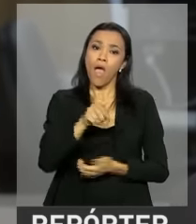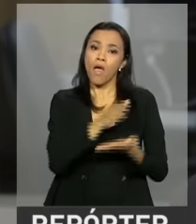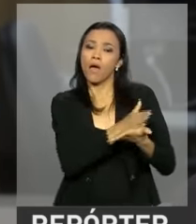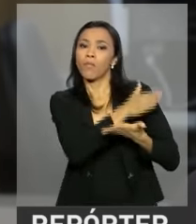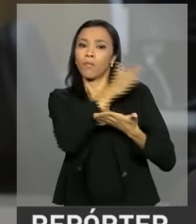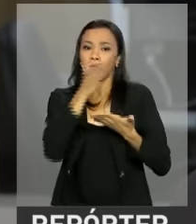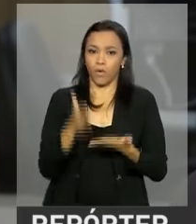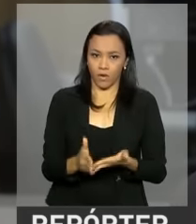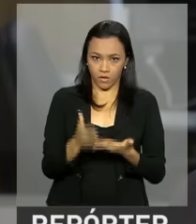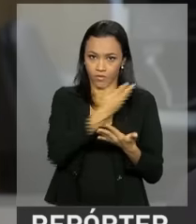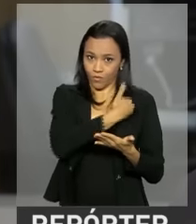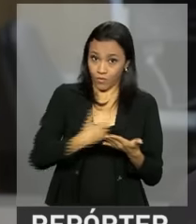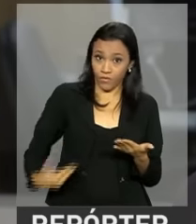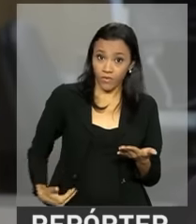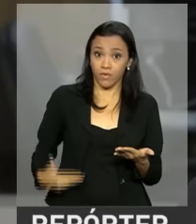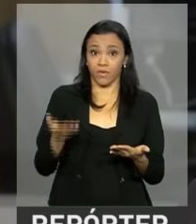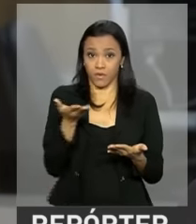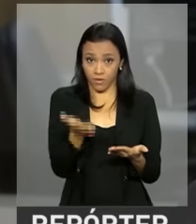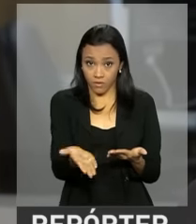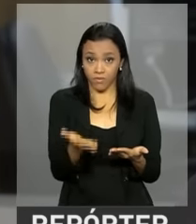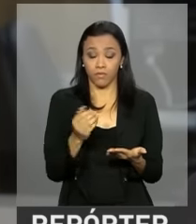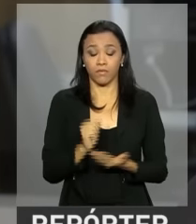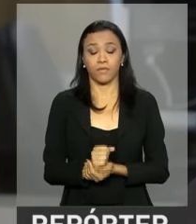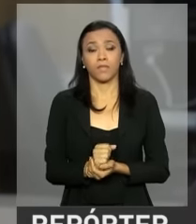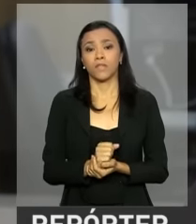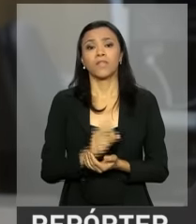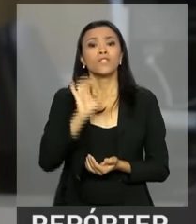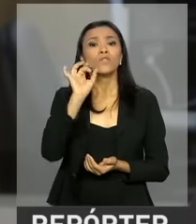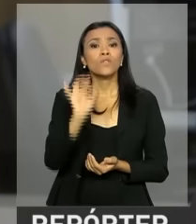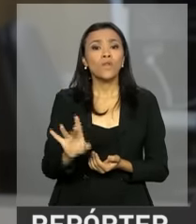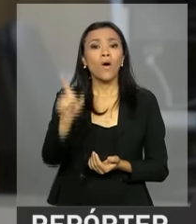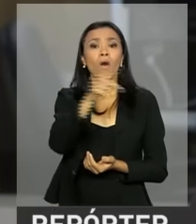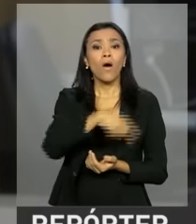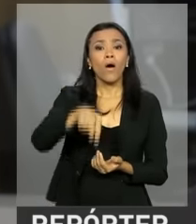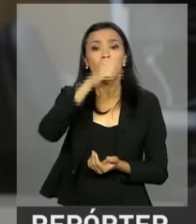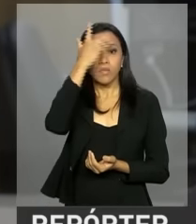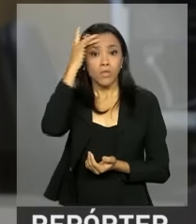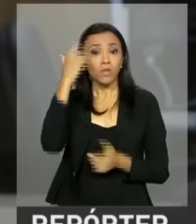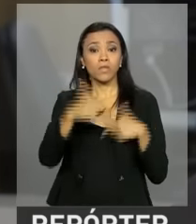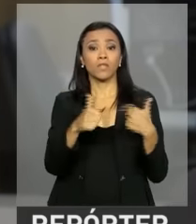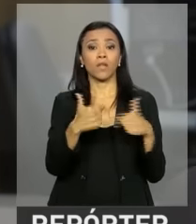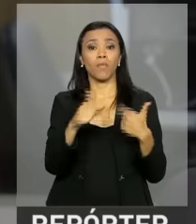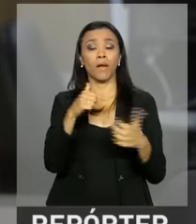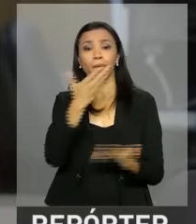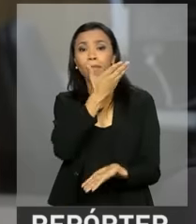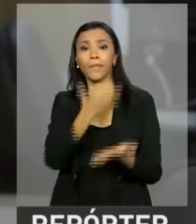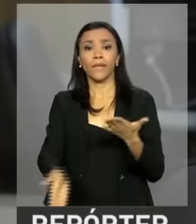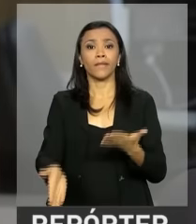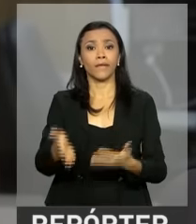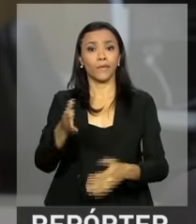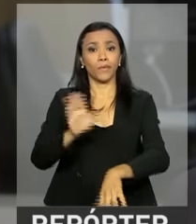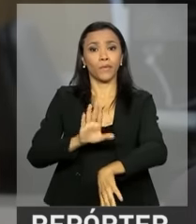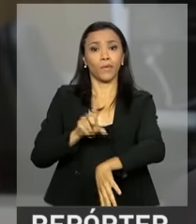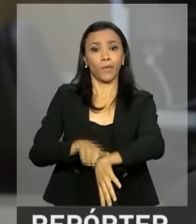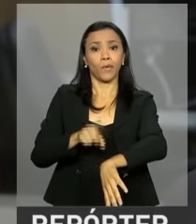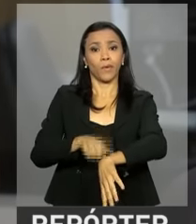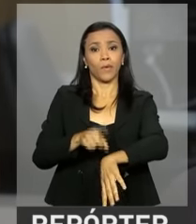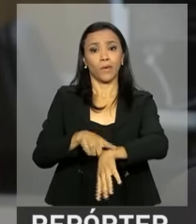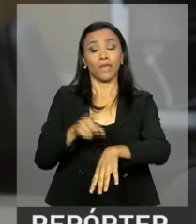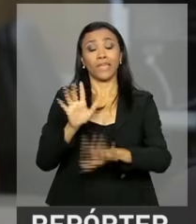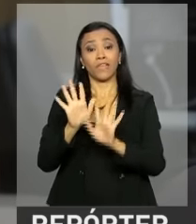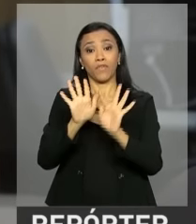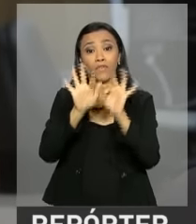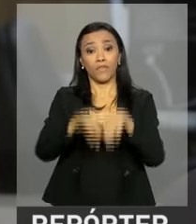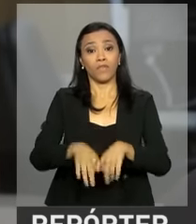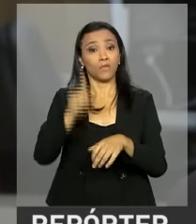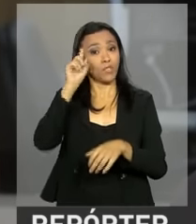específica para uma situação específica somente para aqueles trabalhadores que perderam o prazo que encerrou-se no dia